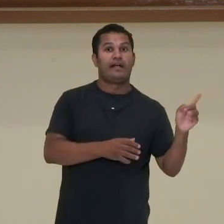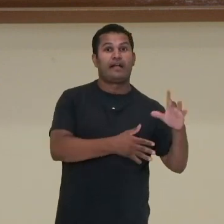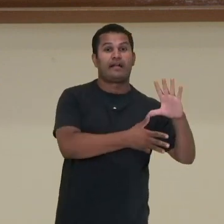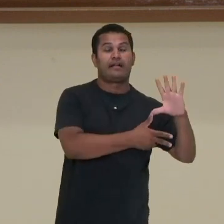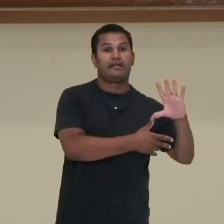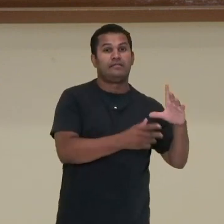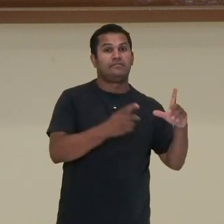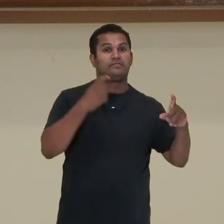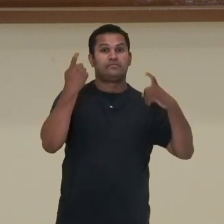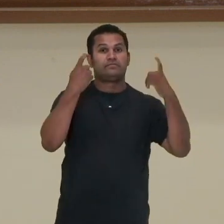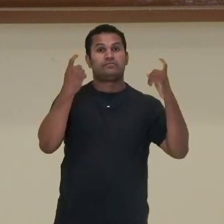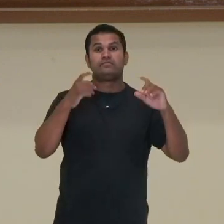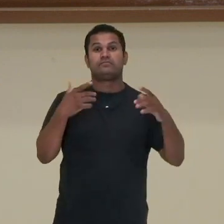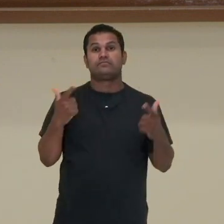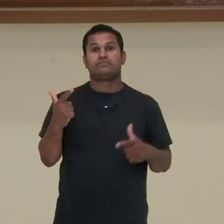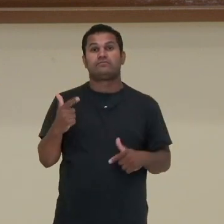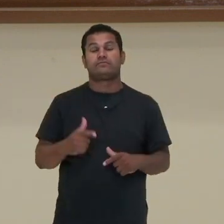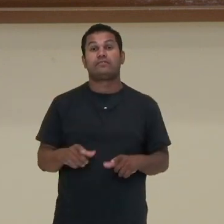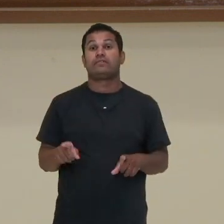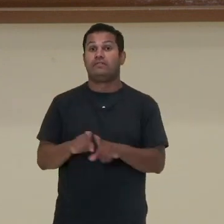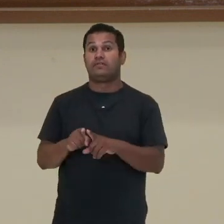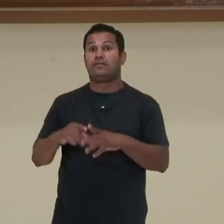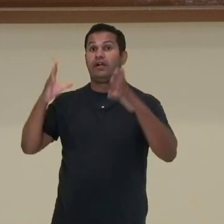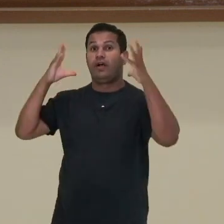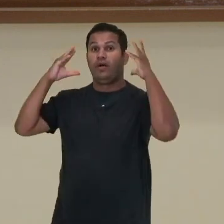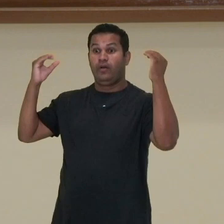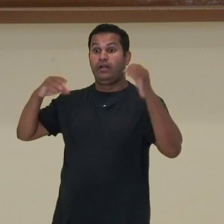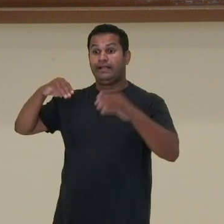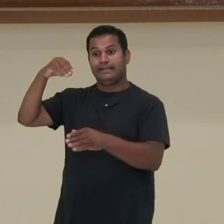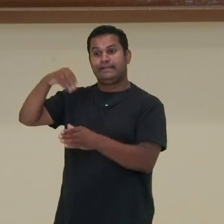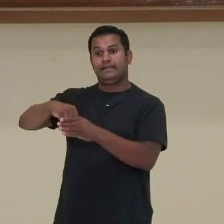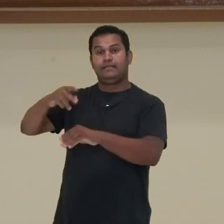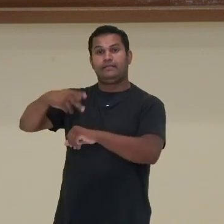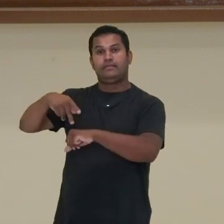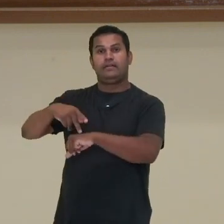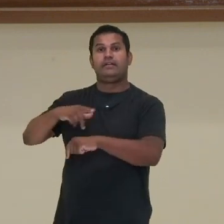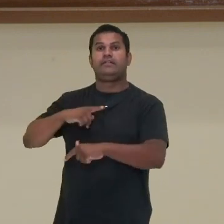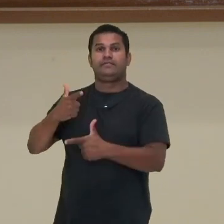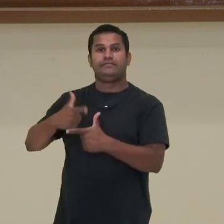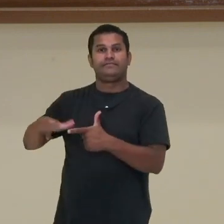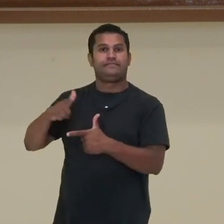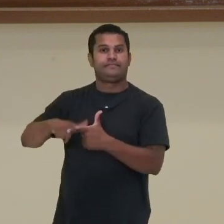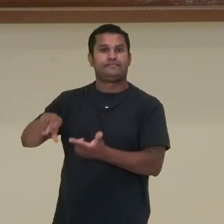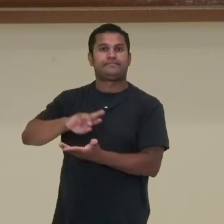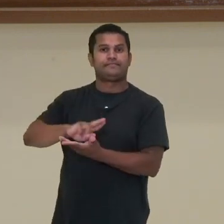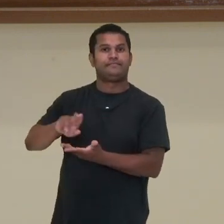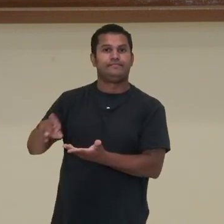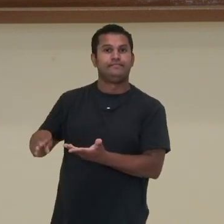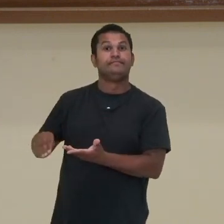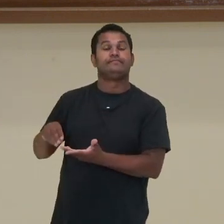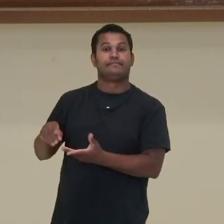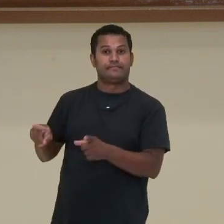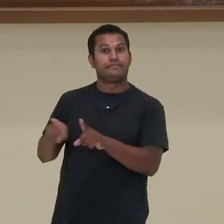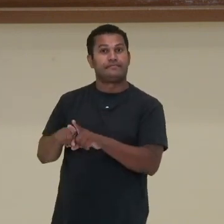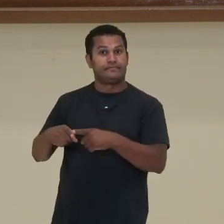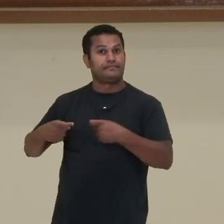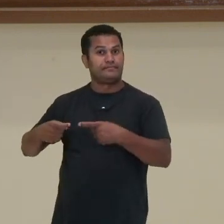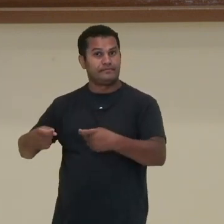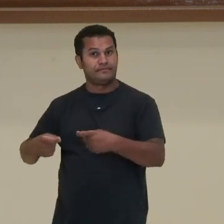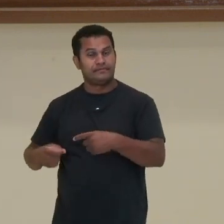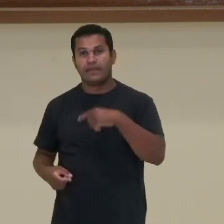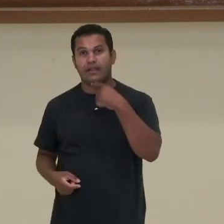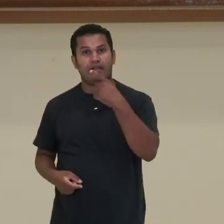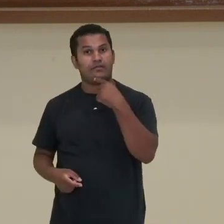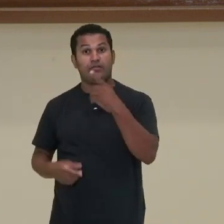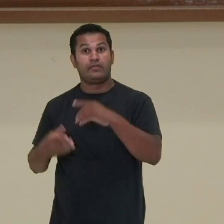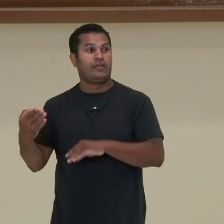grandes navegações. Veja, procuraram várias rotas alternativas pelo norte e perceberam que